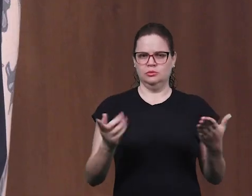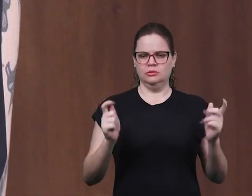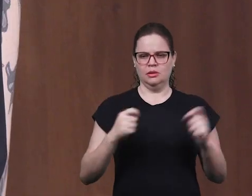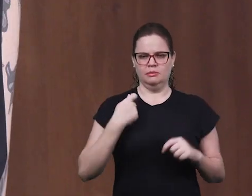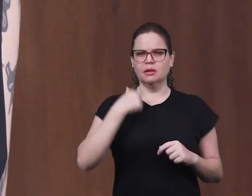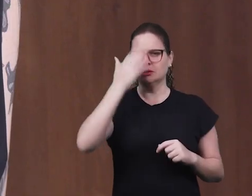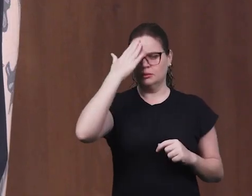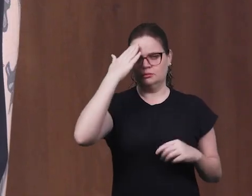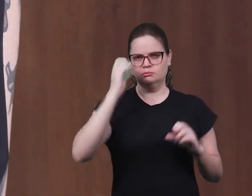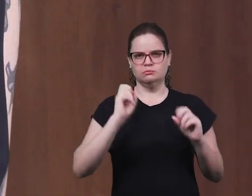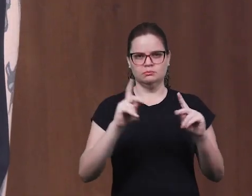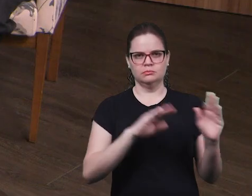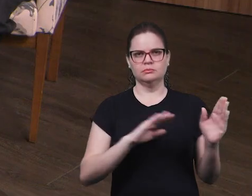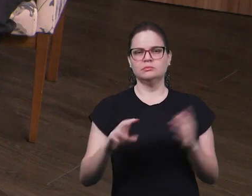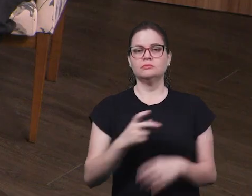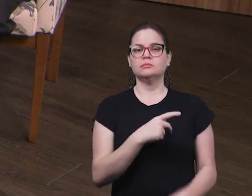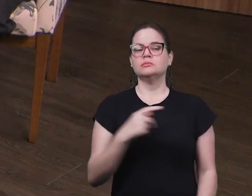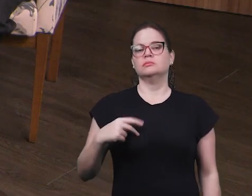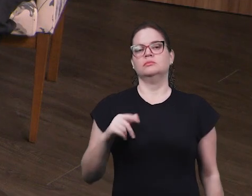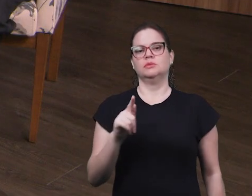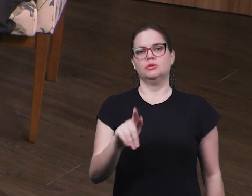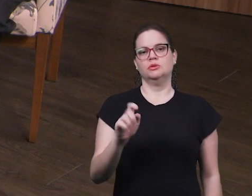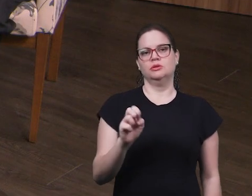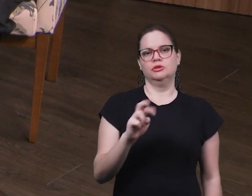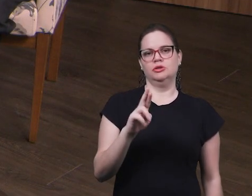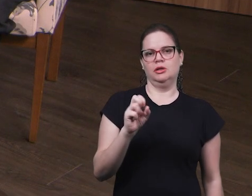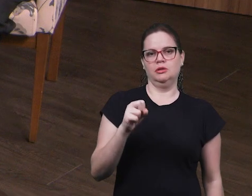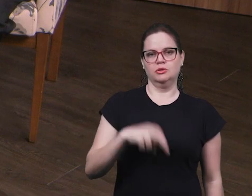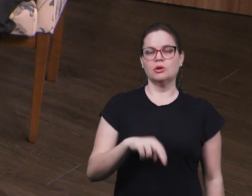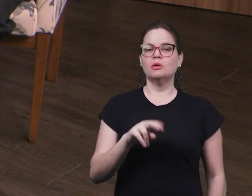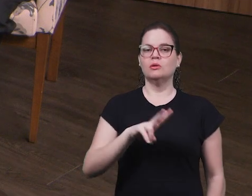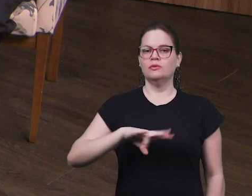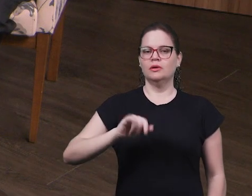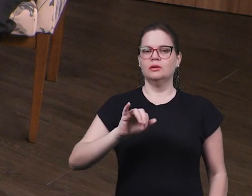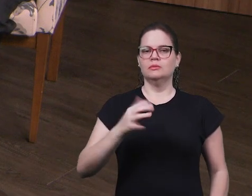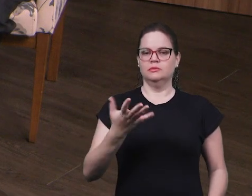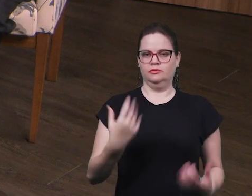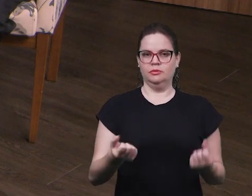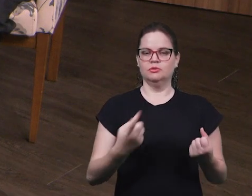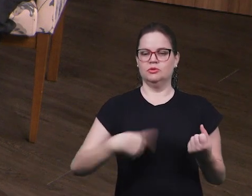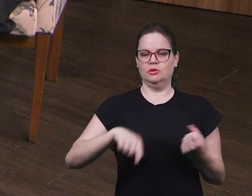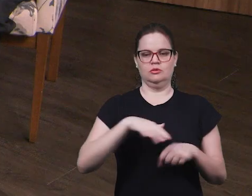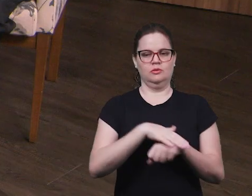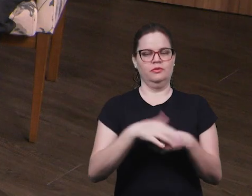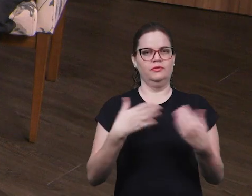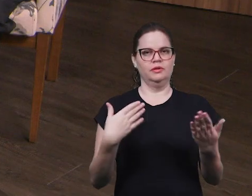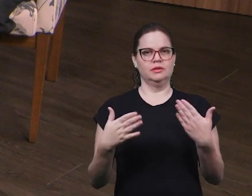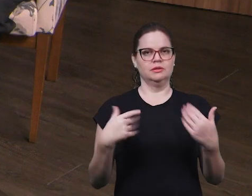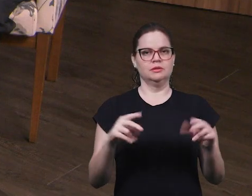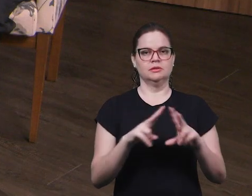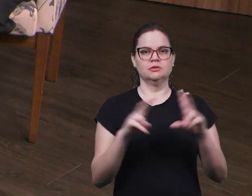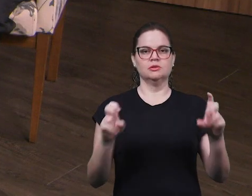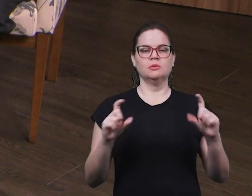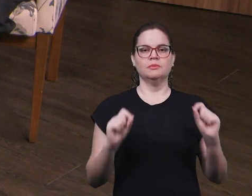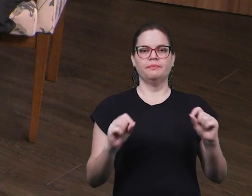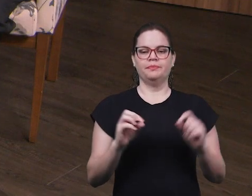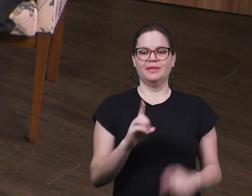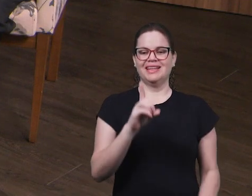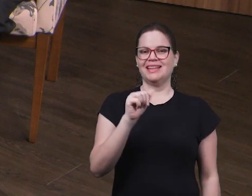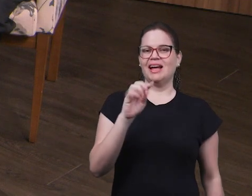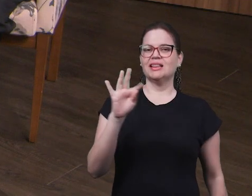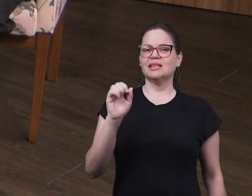entender. Pastor Gerson, em seguida, nós vamos falar sobre as datas